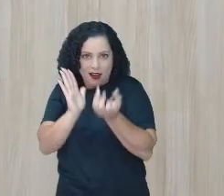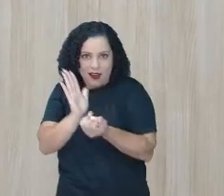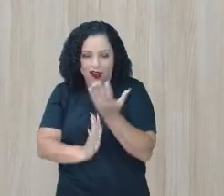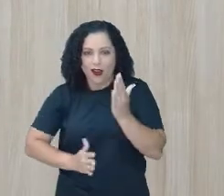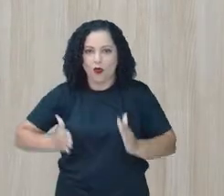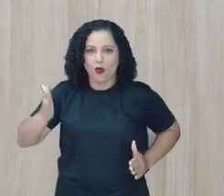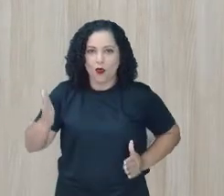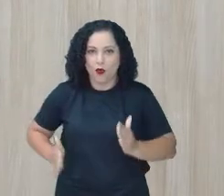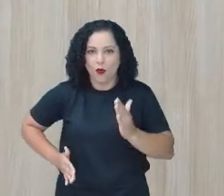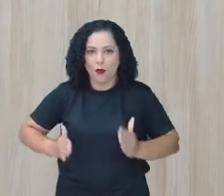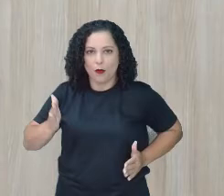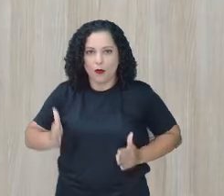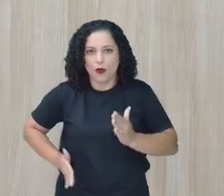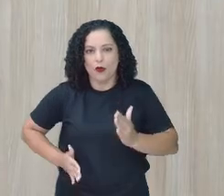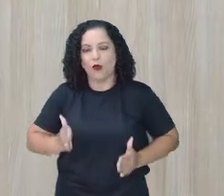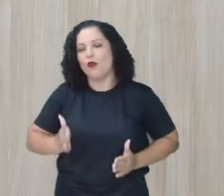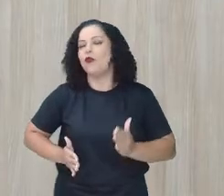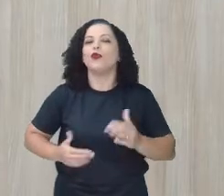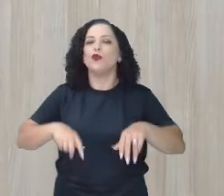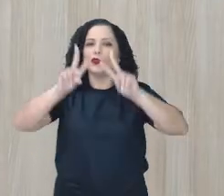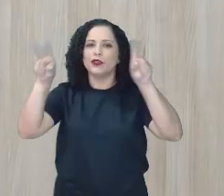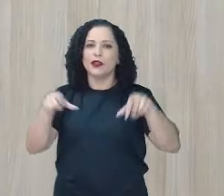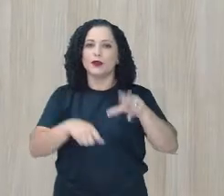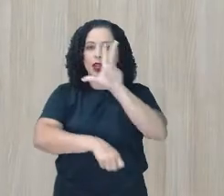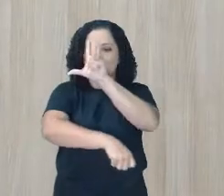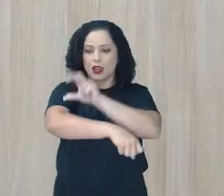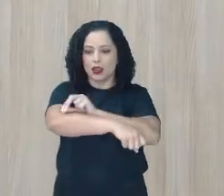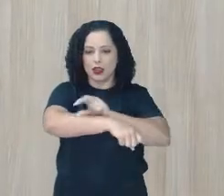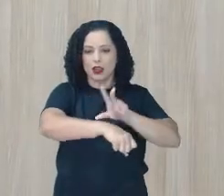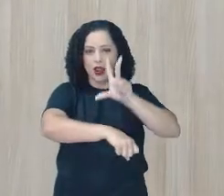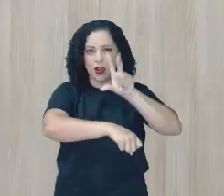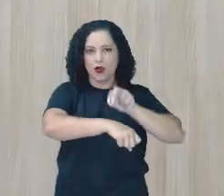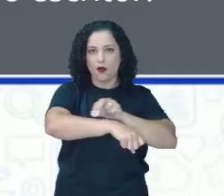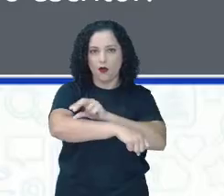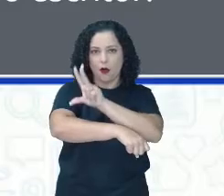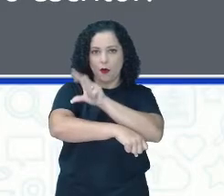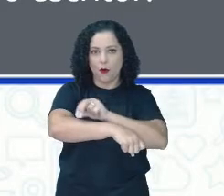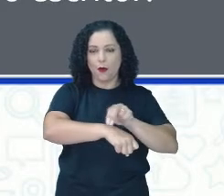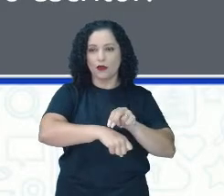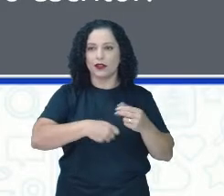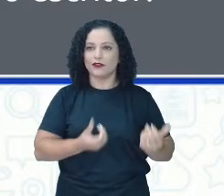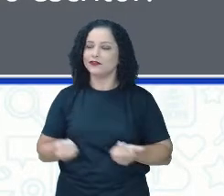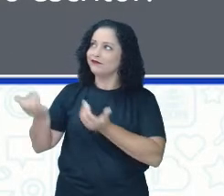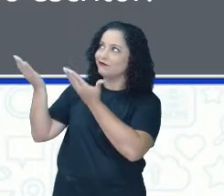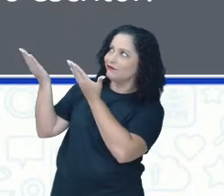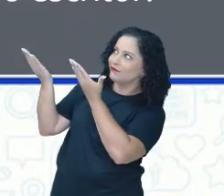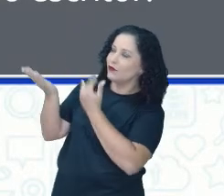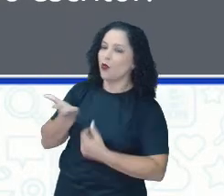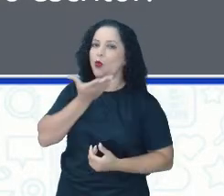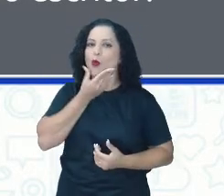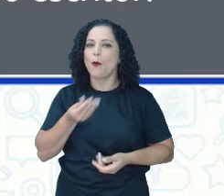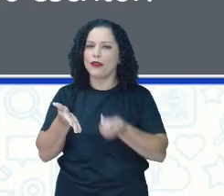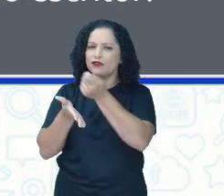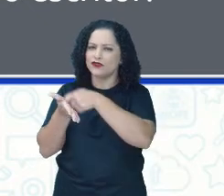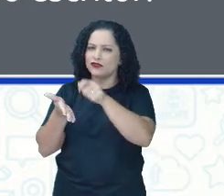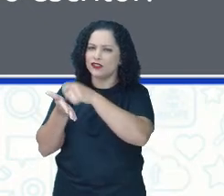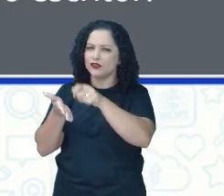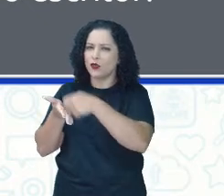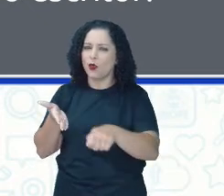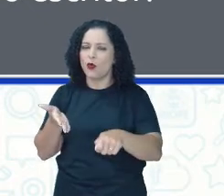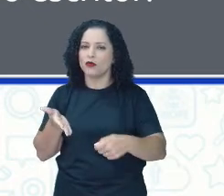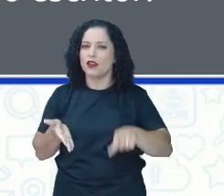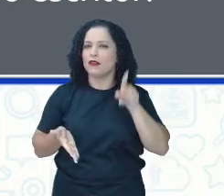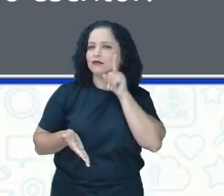e que desenvolveu o termo robótica foi esse moço aqui, ó, o Isaac Asimov, que ele era um escritor